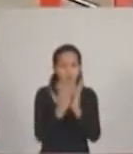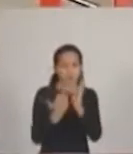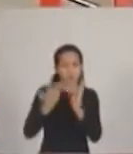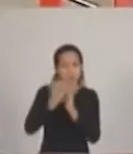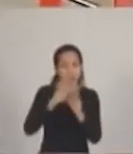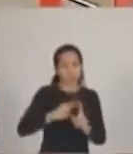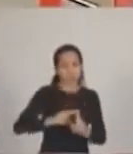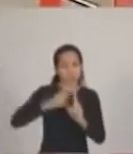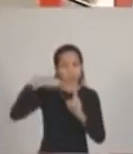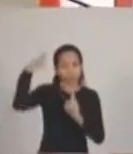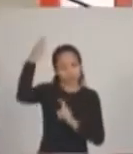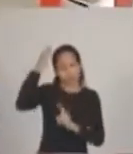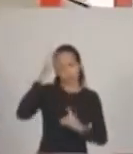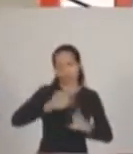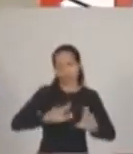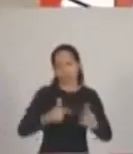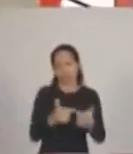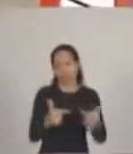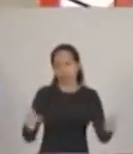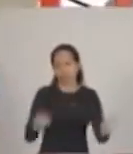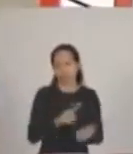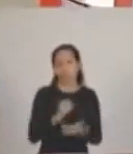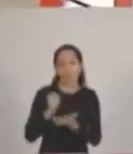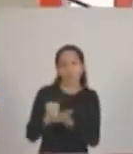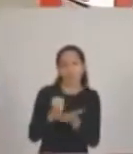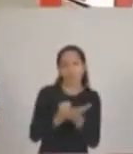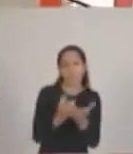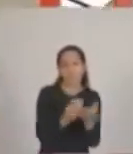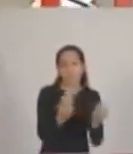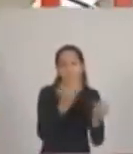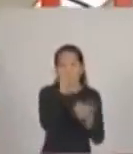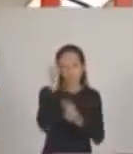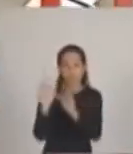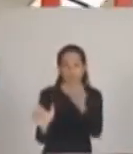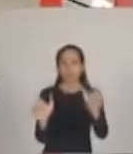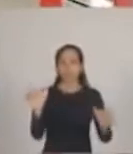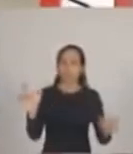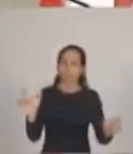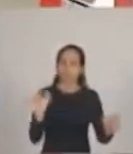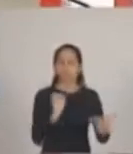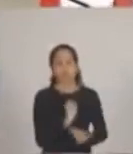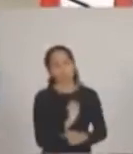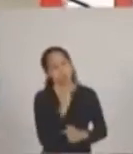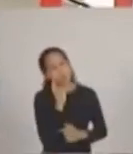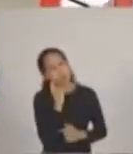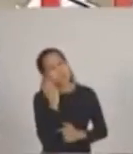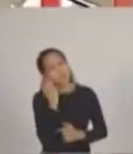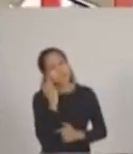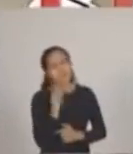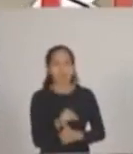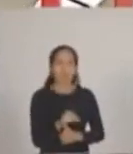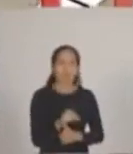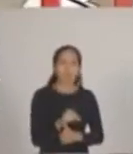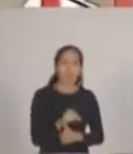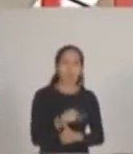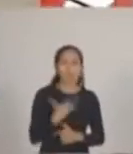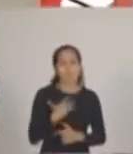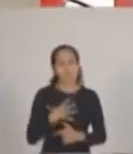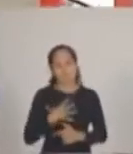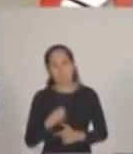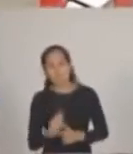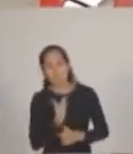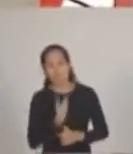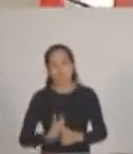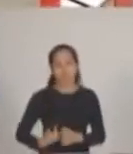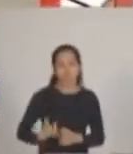Santo, mas auxiliará muita gente. Será que seria necessário o filho de um governador, filho de um deputado, filho